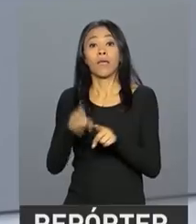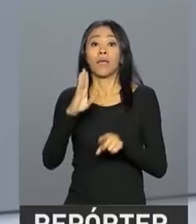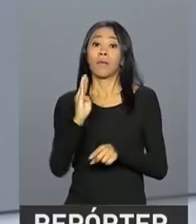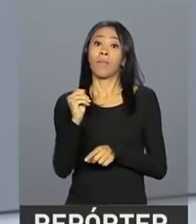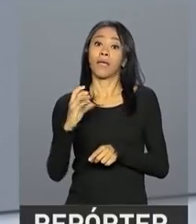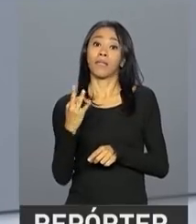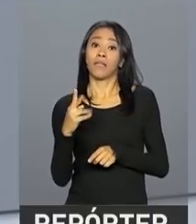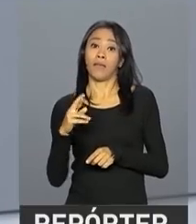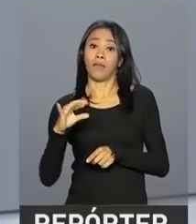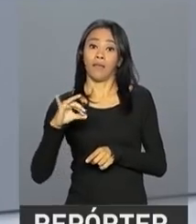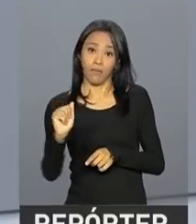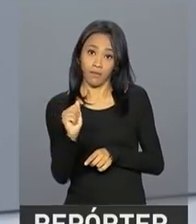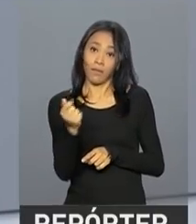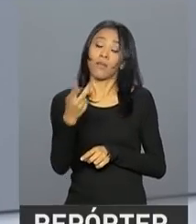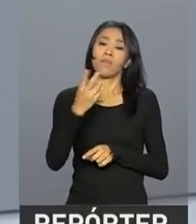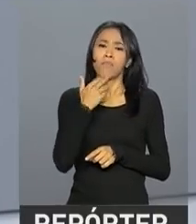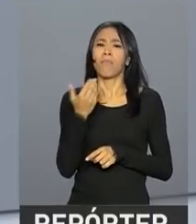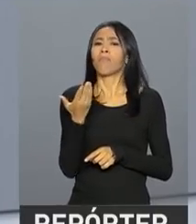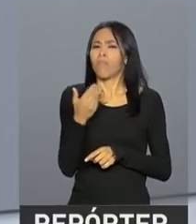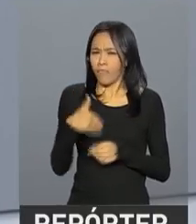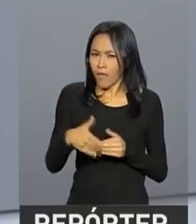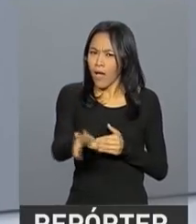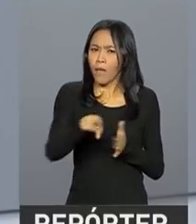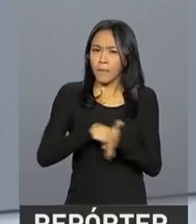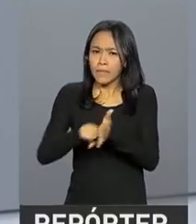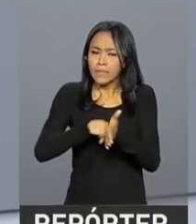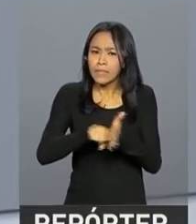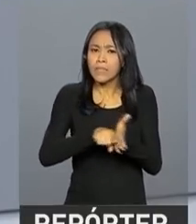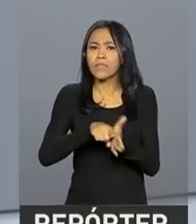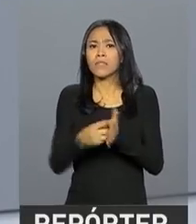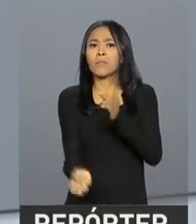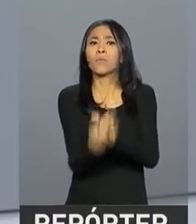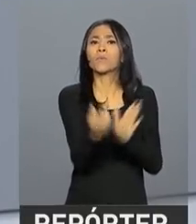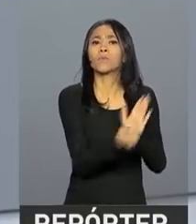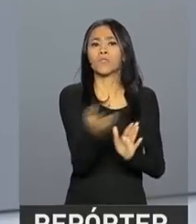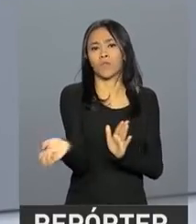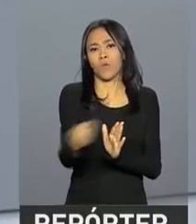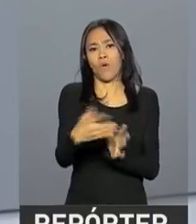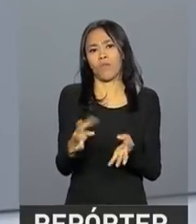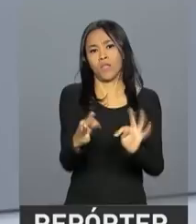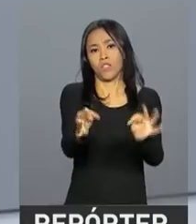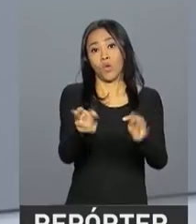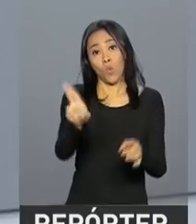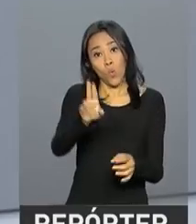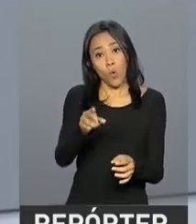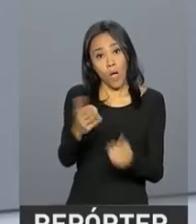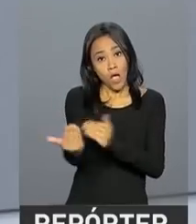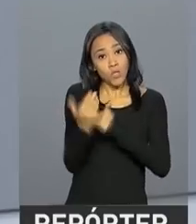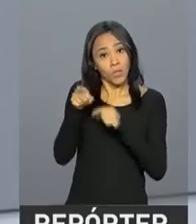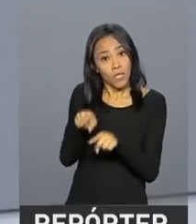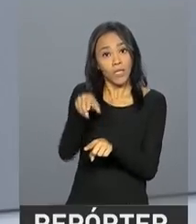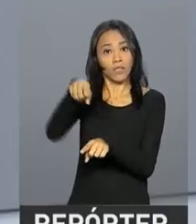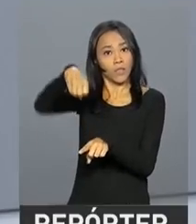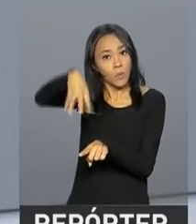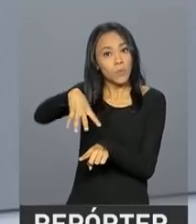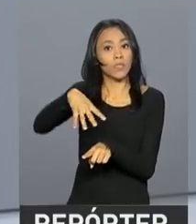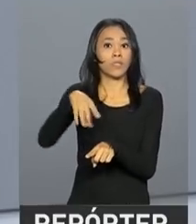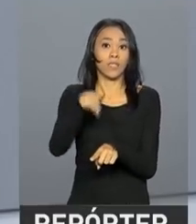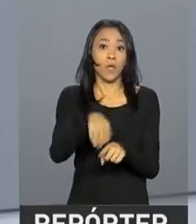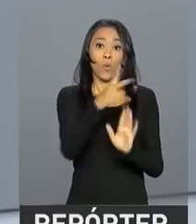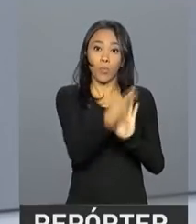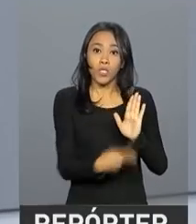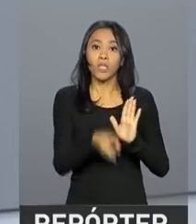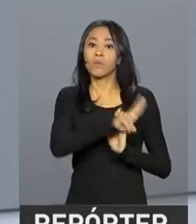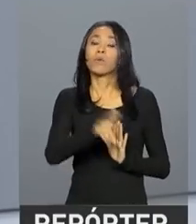ampliar a capacidade de fazer pesquisa e produzir novas tecnologias com a ajuda da luz síncrotron. O projeto Sirius coloca o Brasil